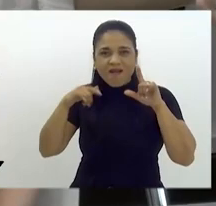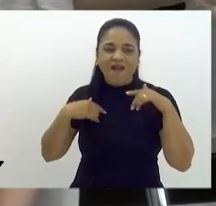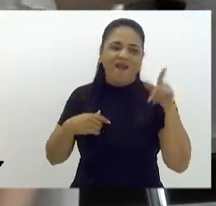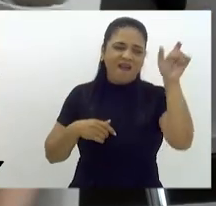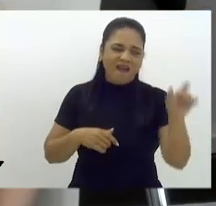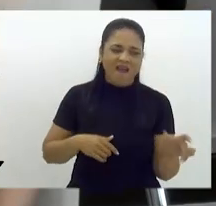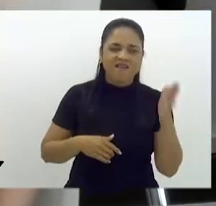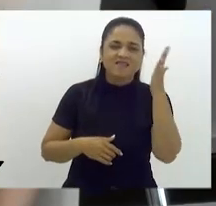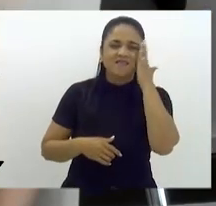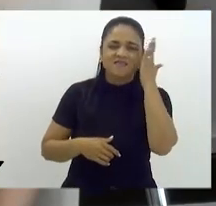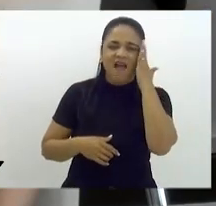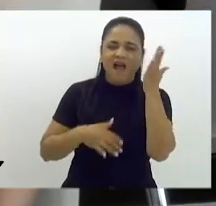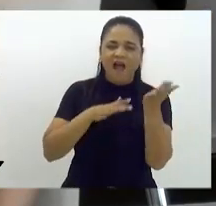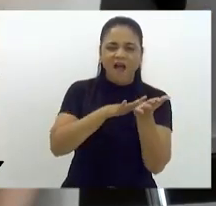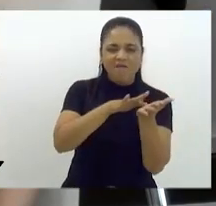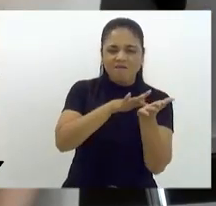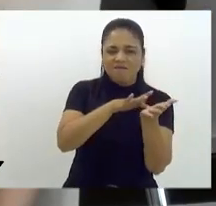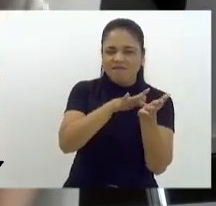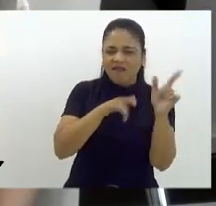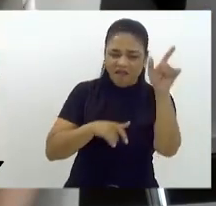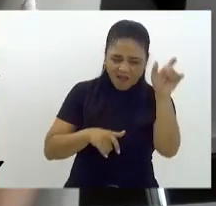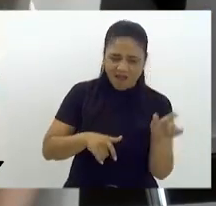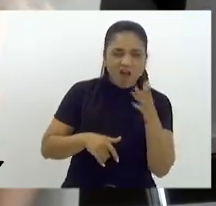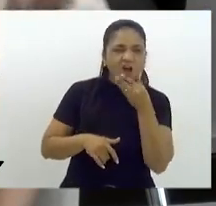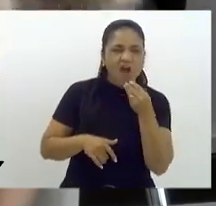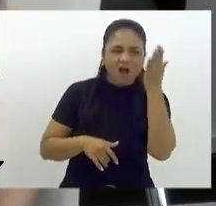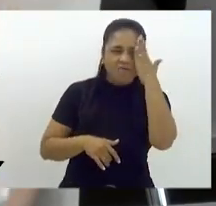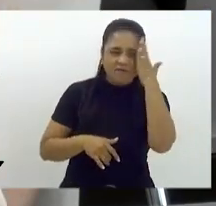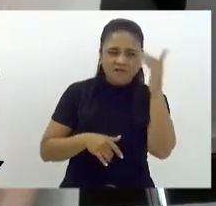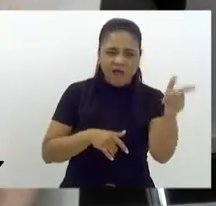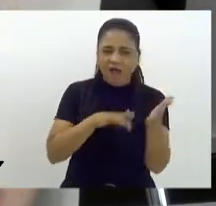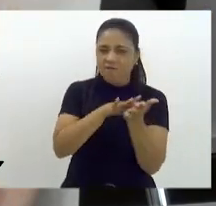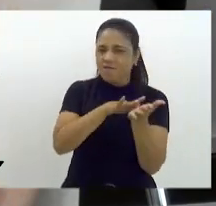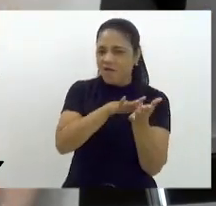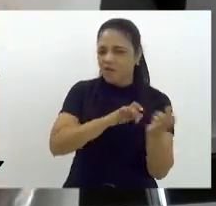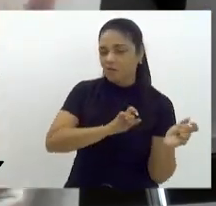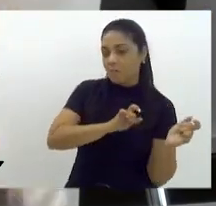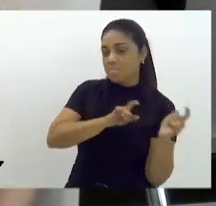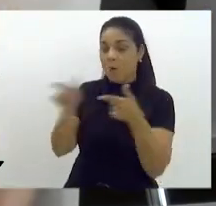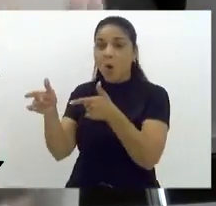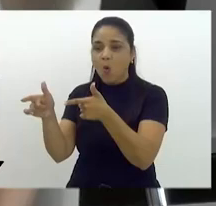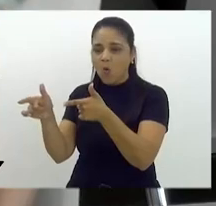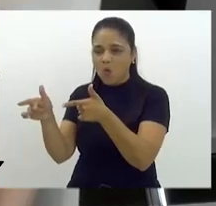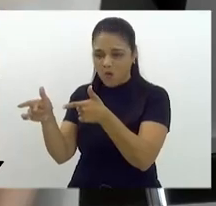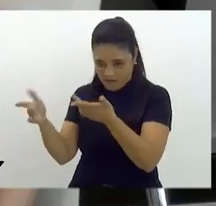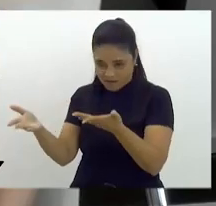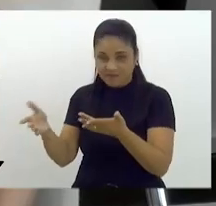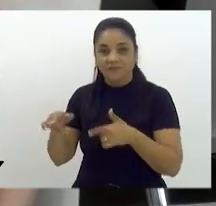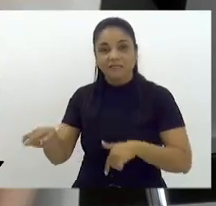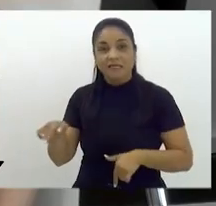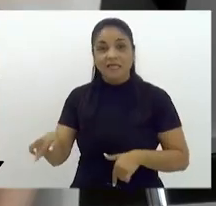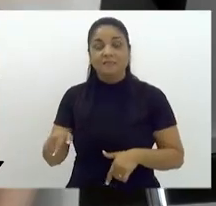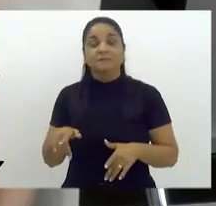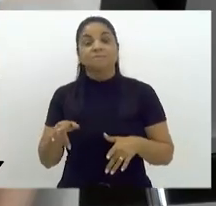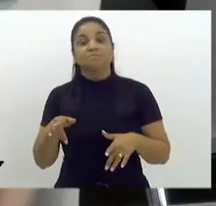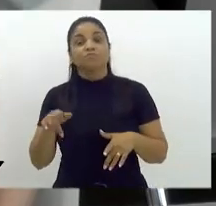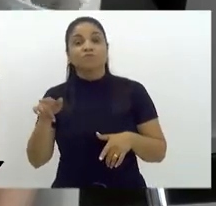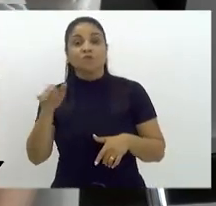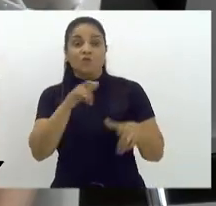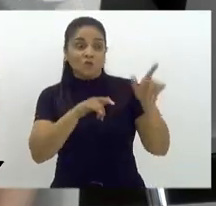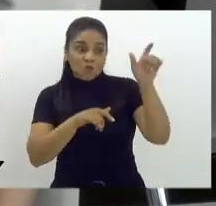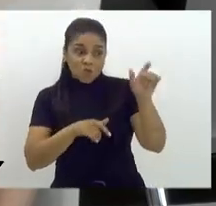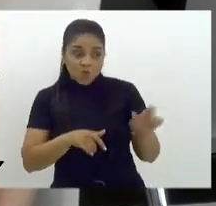se ela tivesse expondo então é ótimo porque se ele tiver expondo ela ele ainda é julgado pela sociedade como um agressor Ah o sujeito